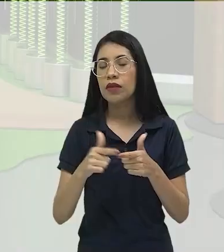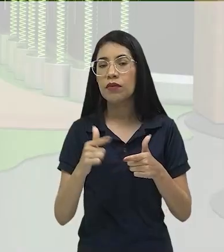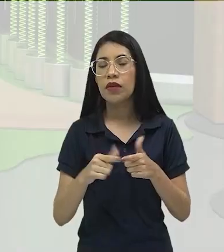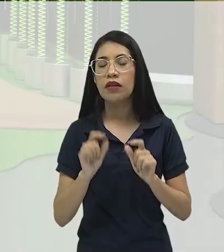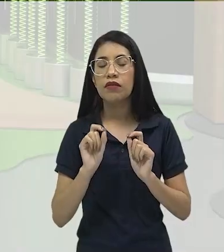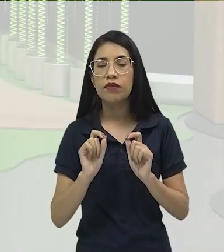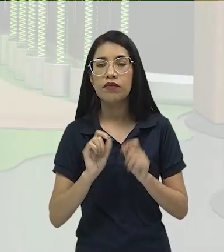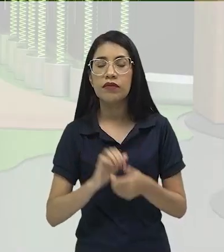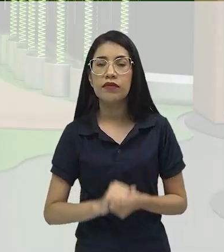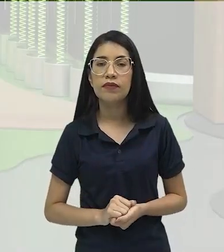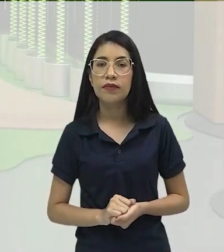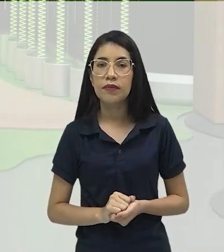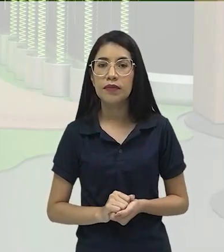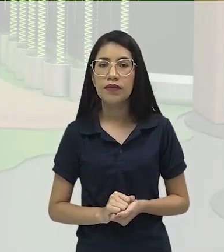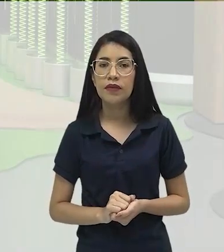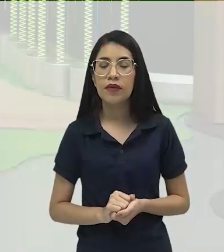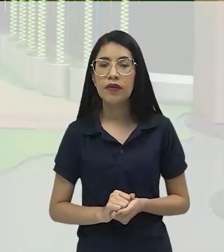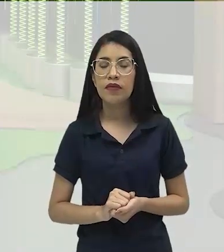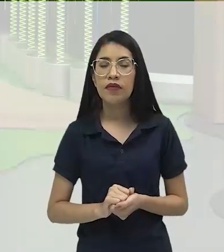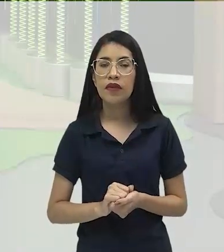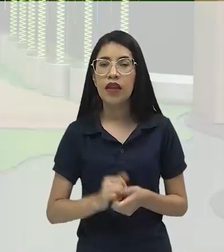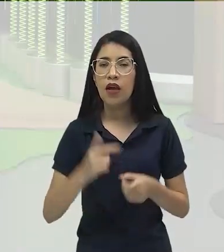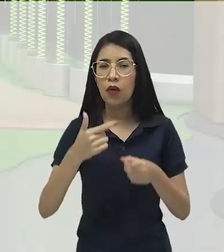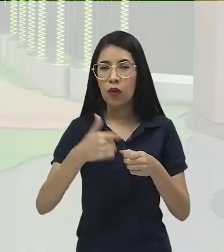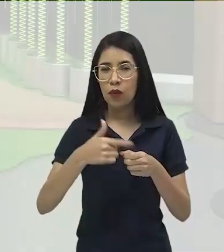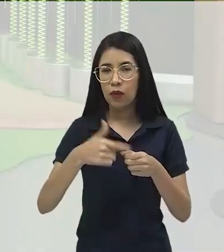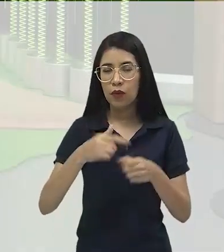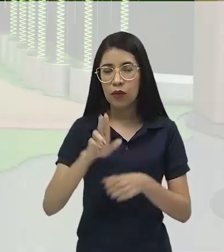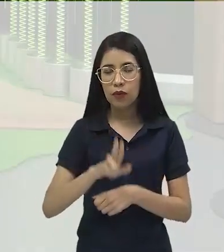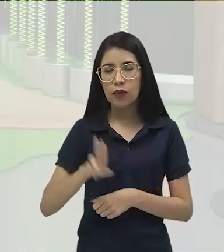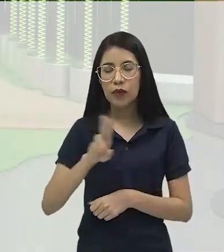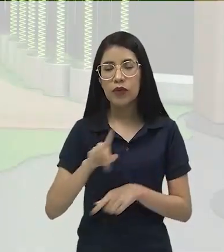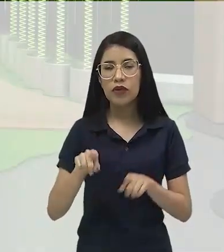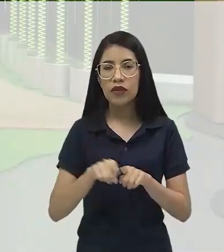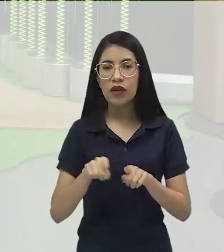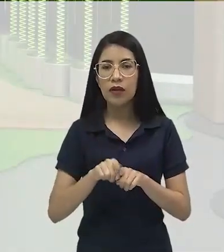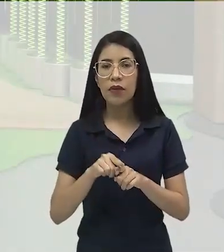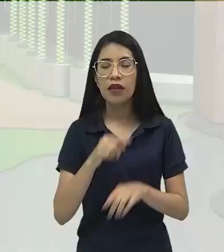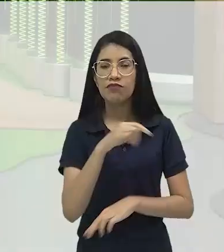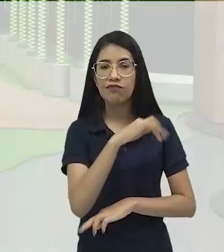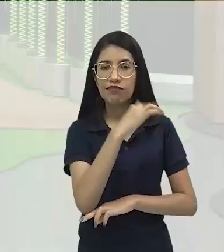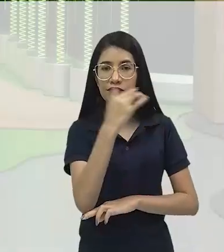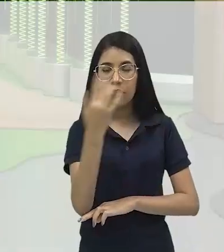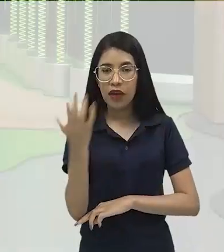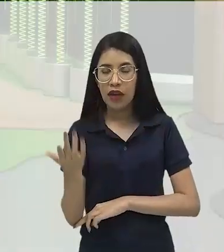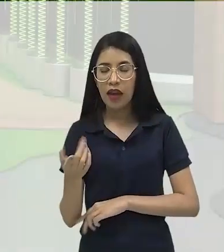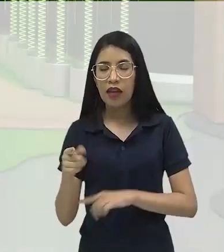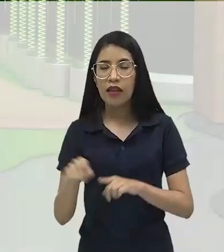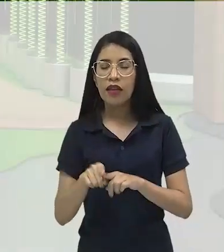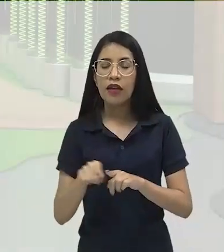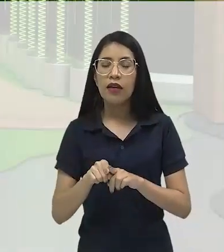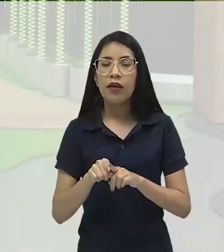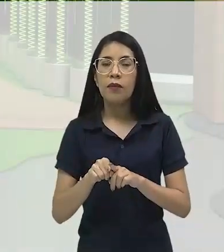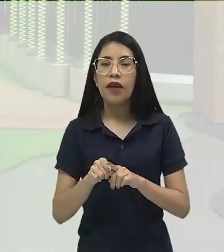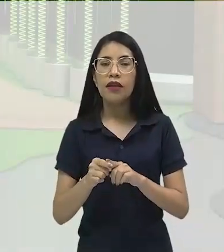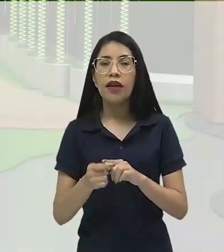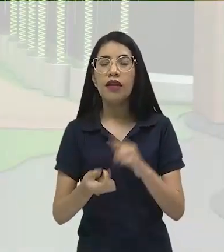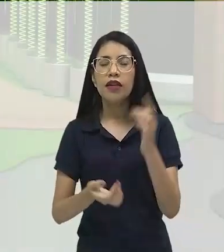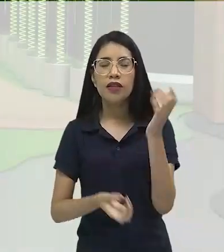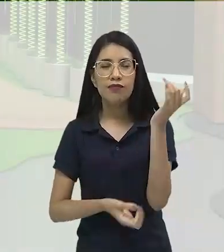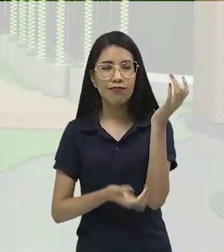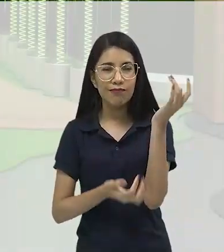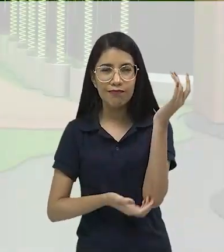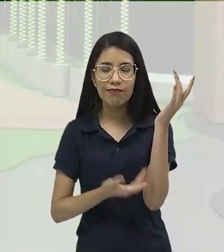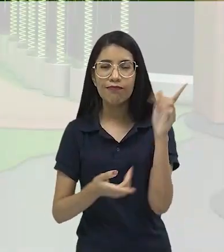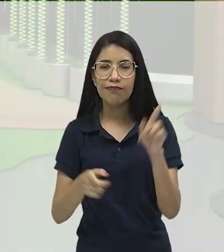quê? Que com queima de combustíveis fósseis, desmatamento, queimadas, nós tivemos